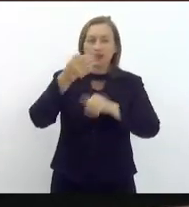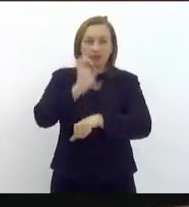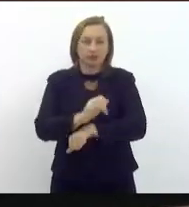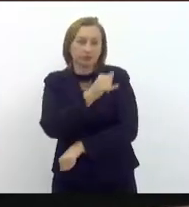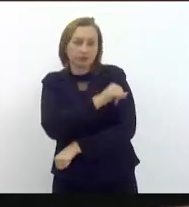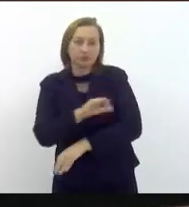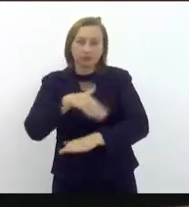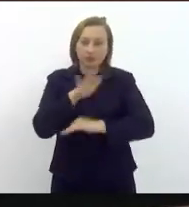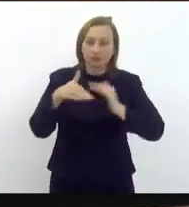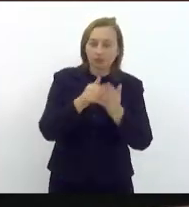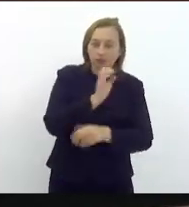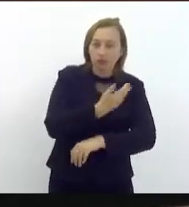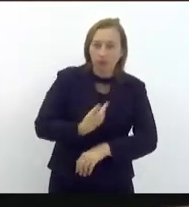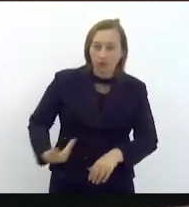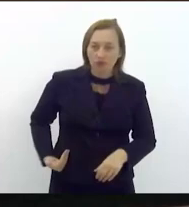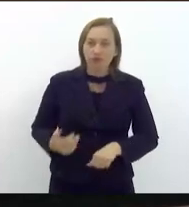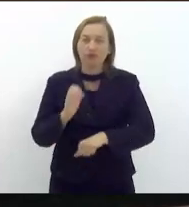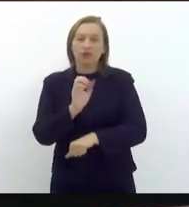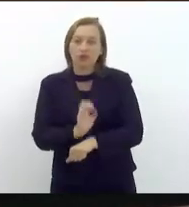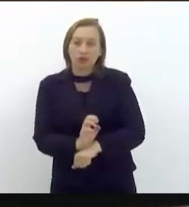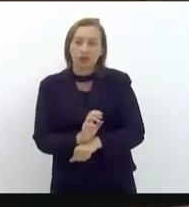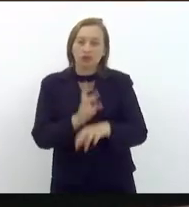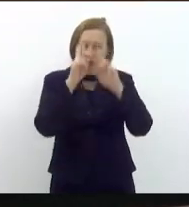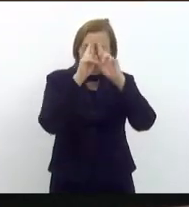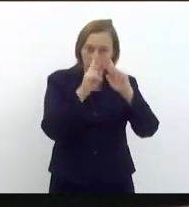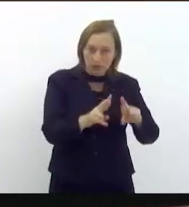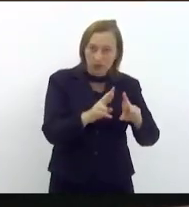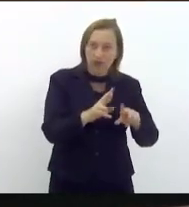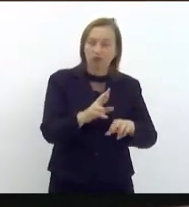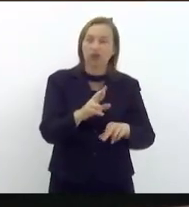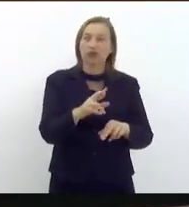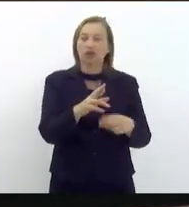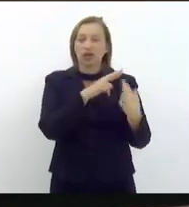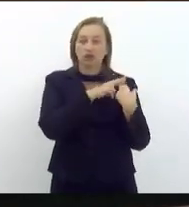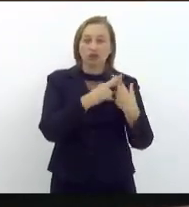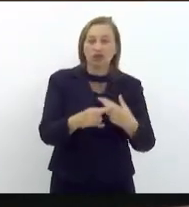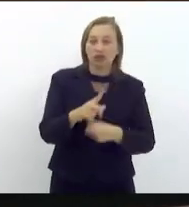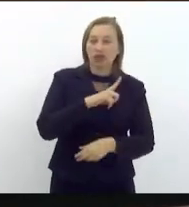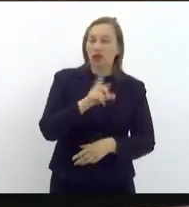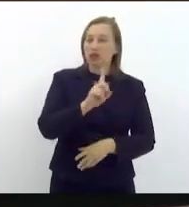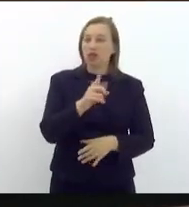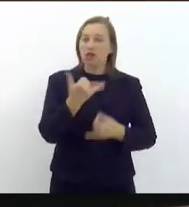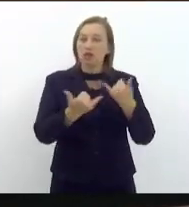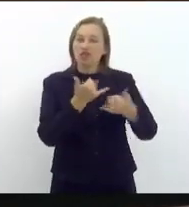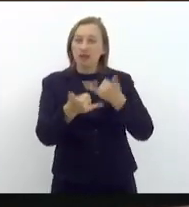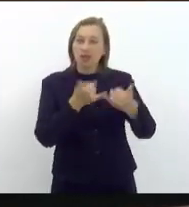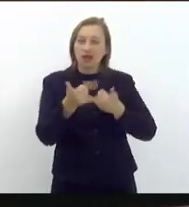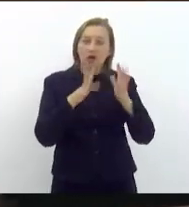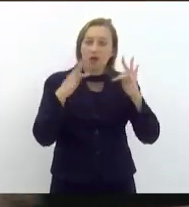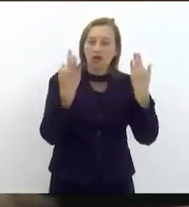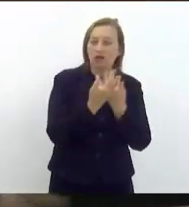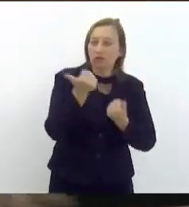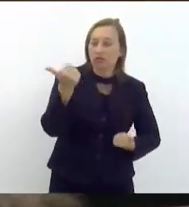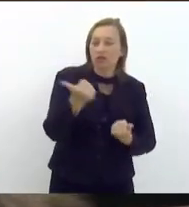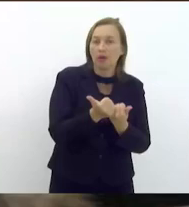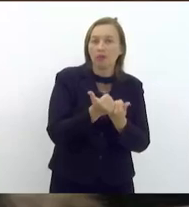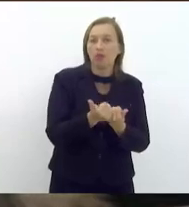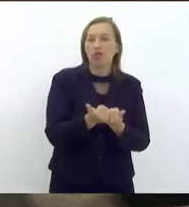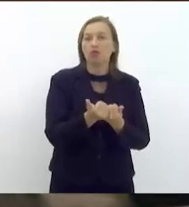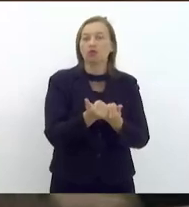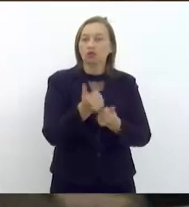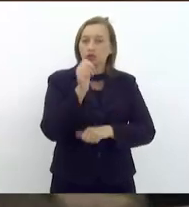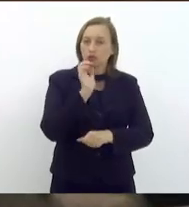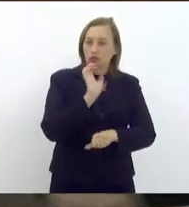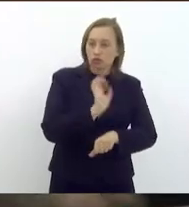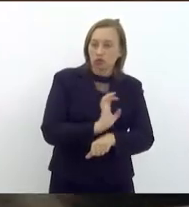todo o governo do estado se responsabilize por isso não se brinca com a família que precisa de cola boração de ajuda do estado